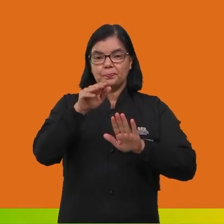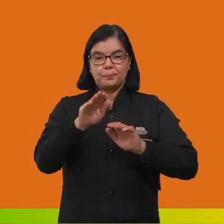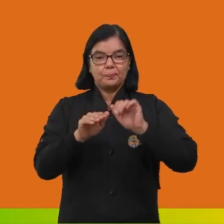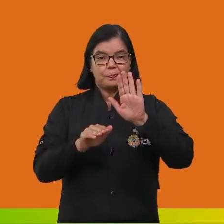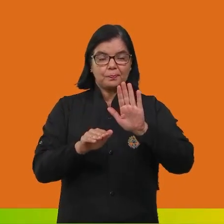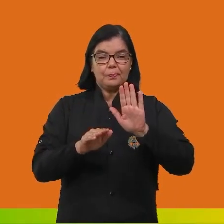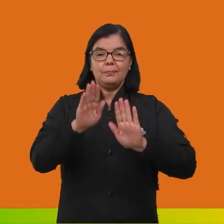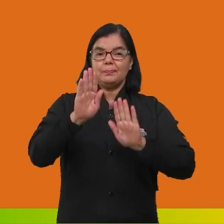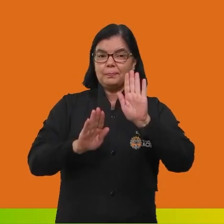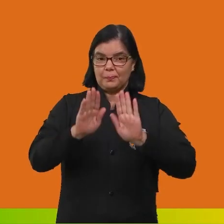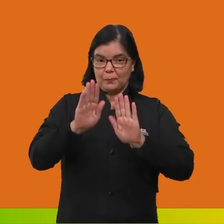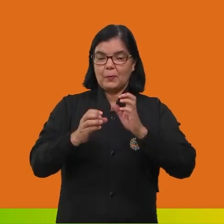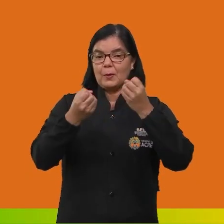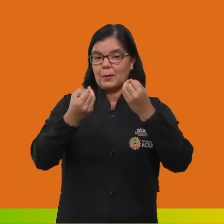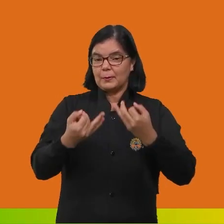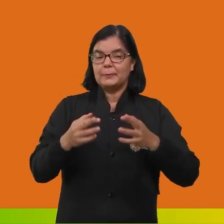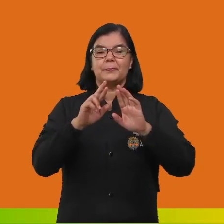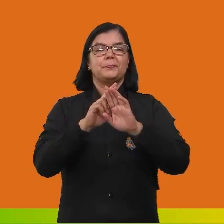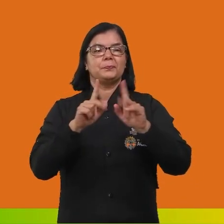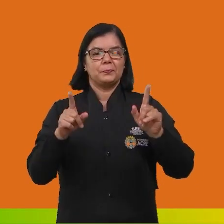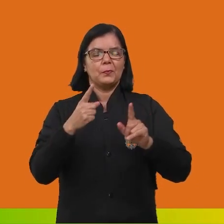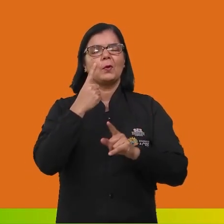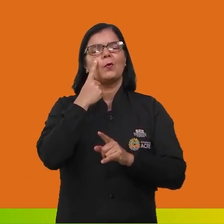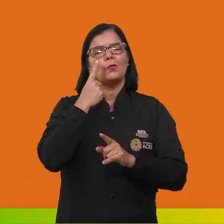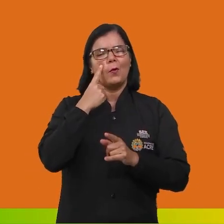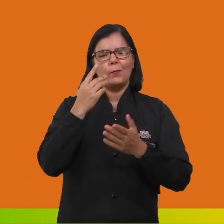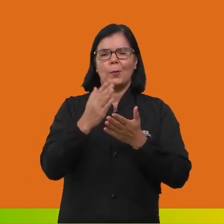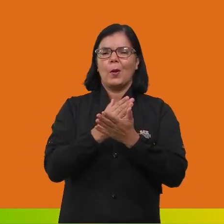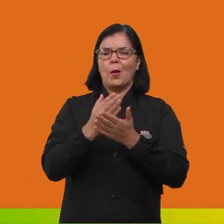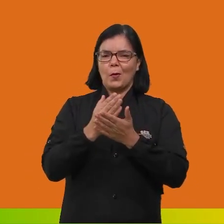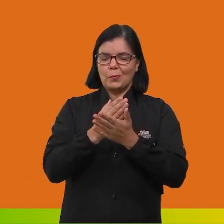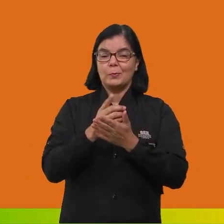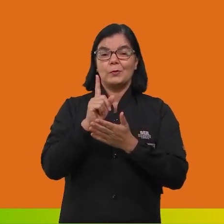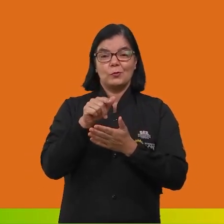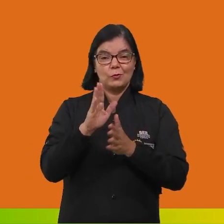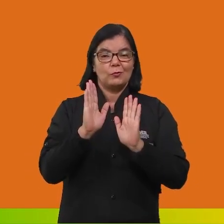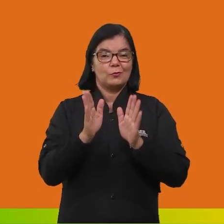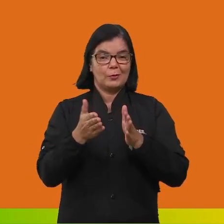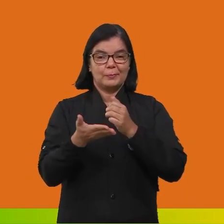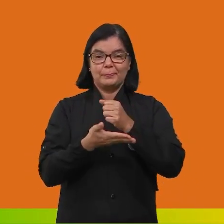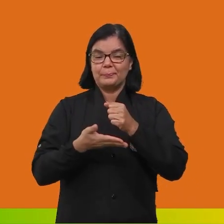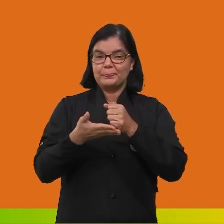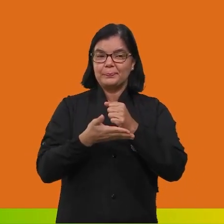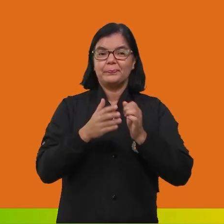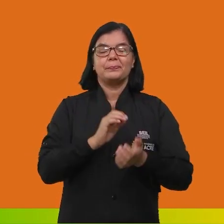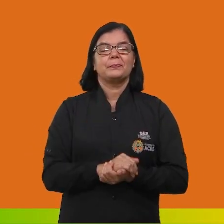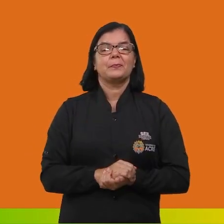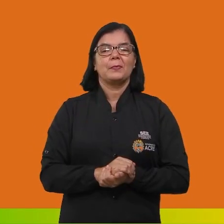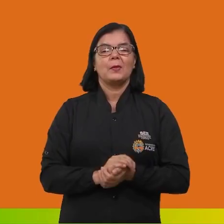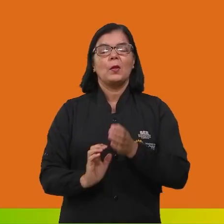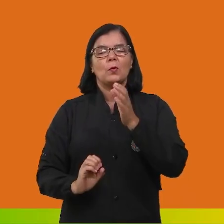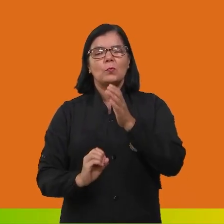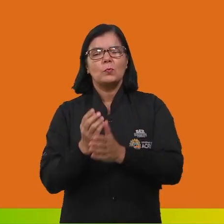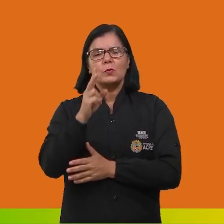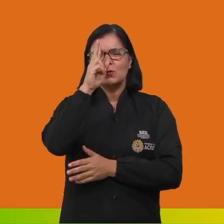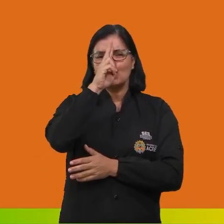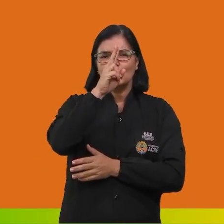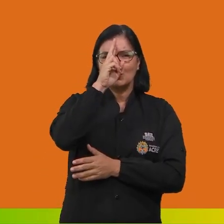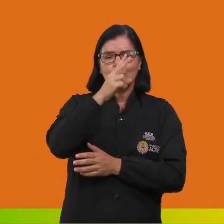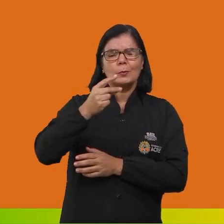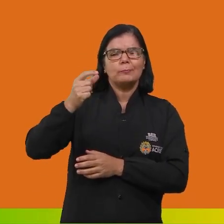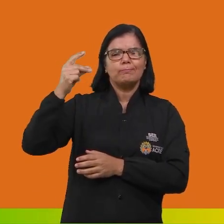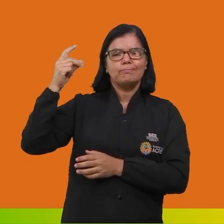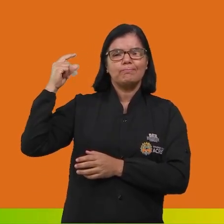pantomima, conceitos e diferenças. Aí a gente já viu algumas diferenças básicas. Raízes históricas